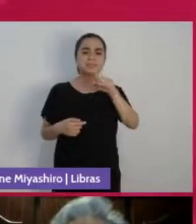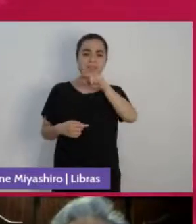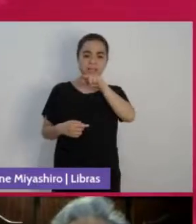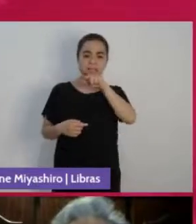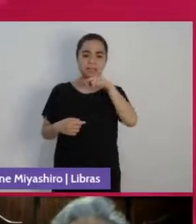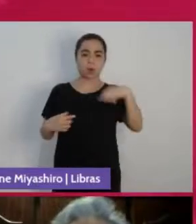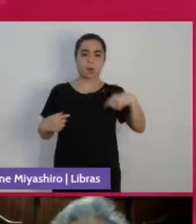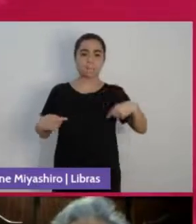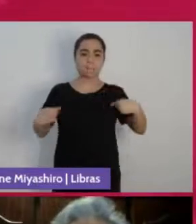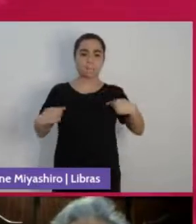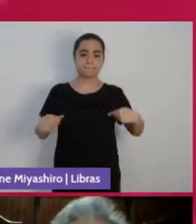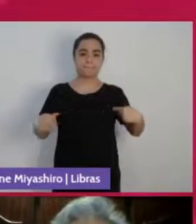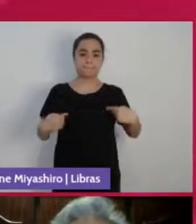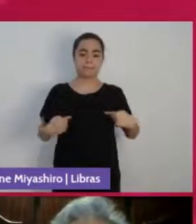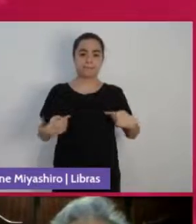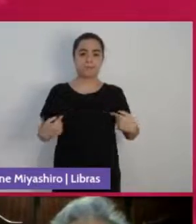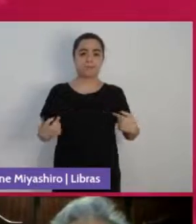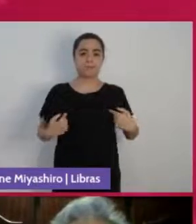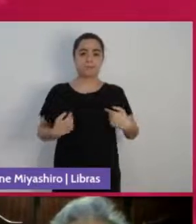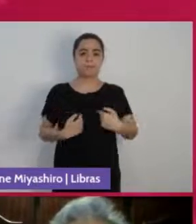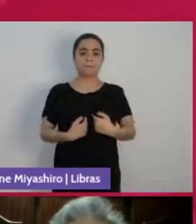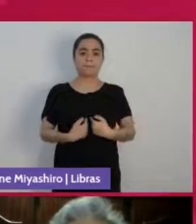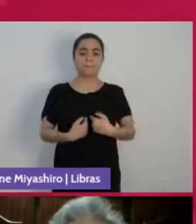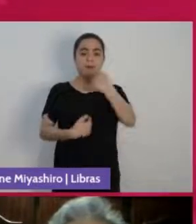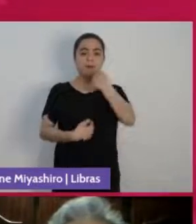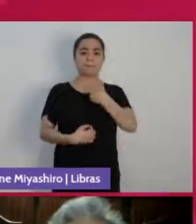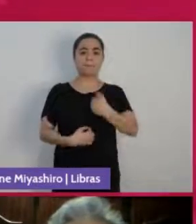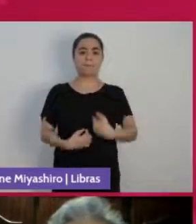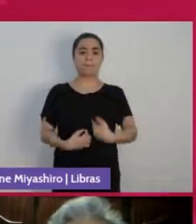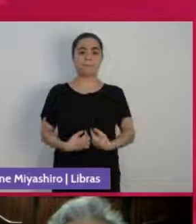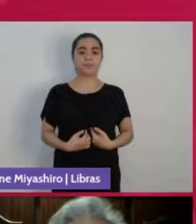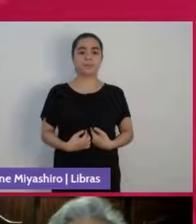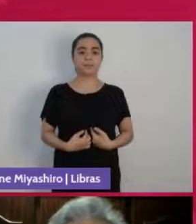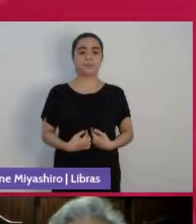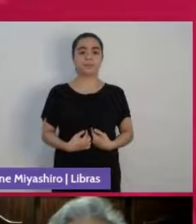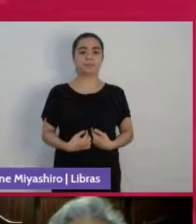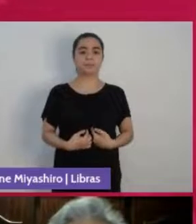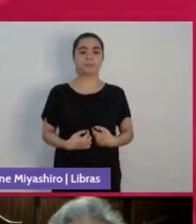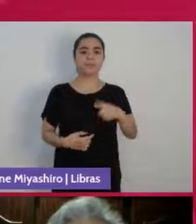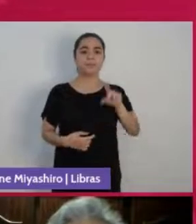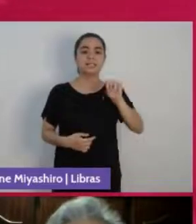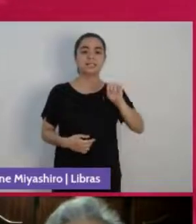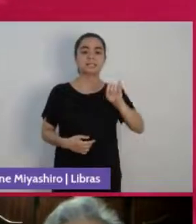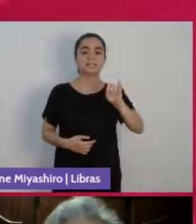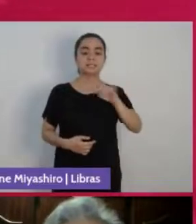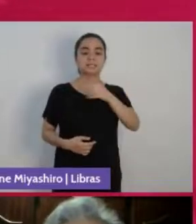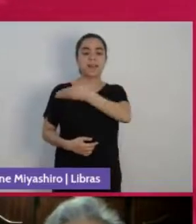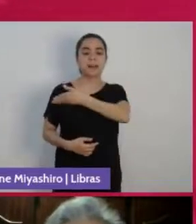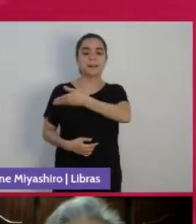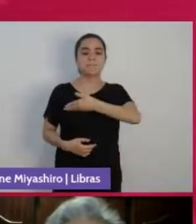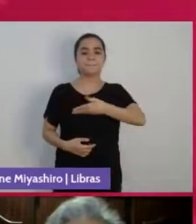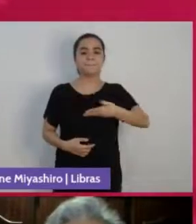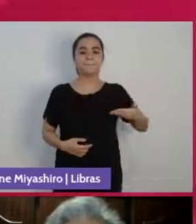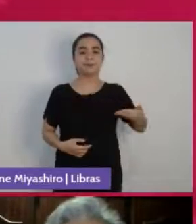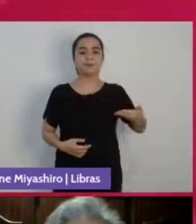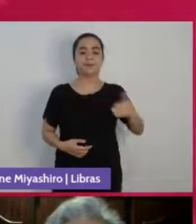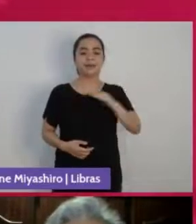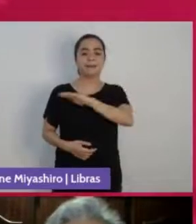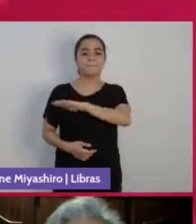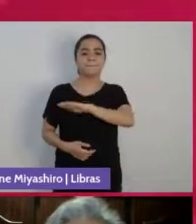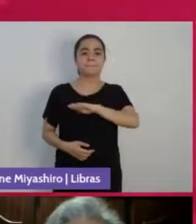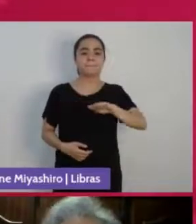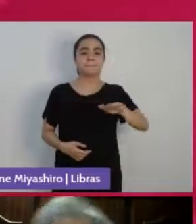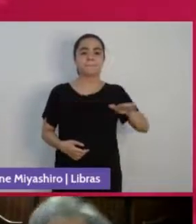está aqui, a ponta do peitoral está aqui. Se eu traçar uma linha, essa linha tem que estar